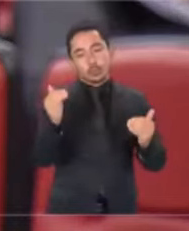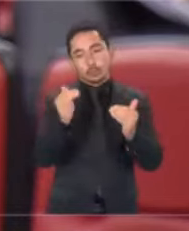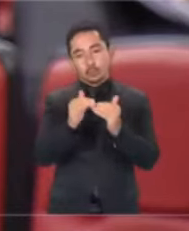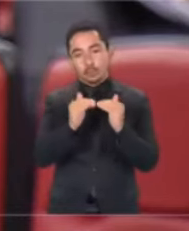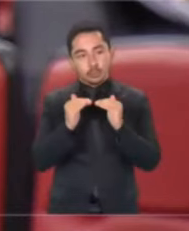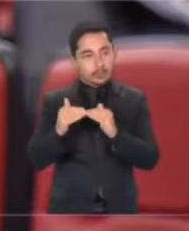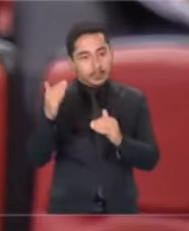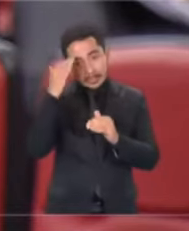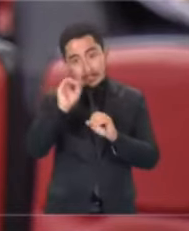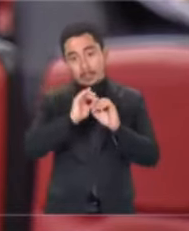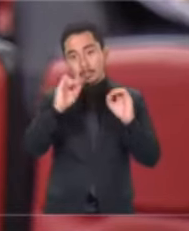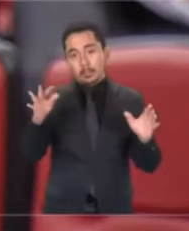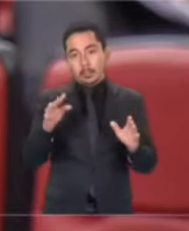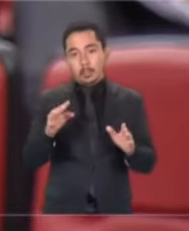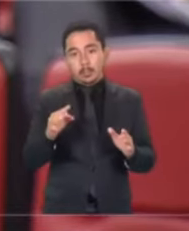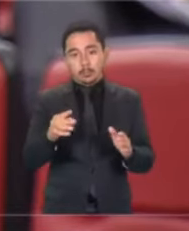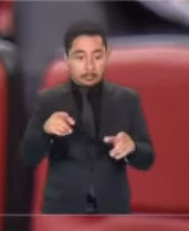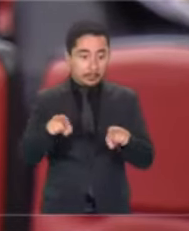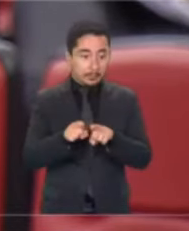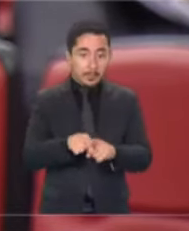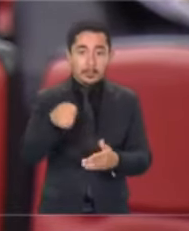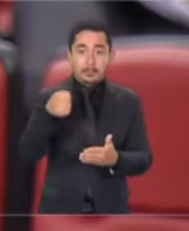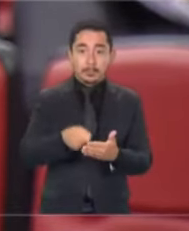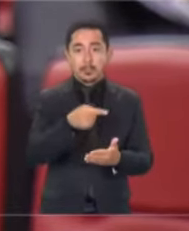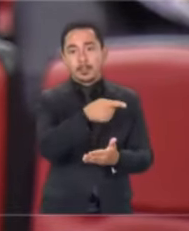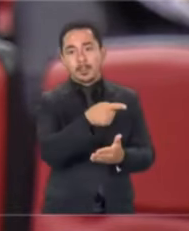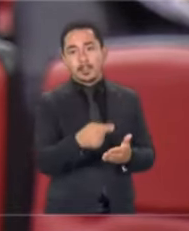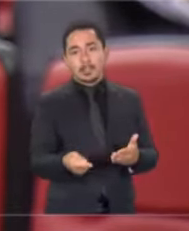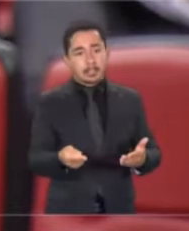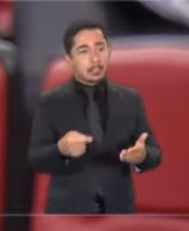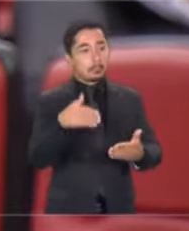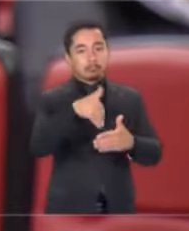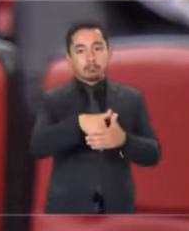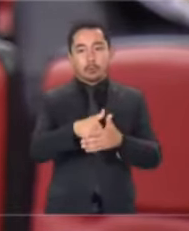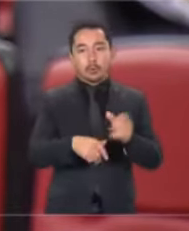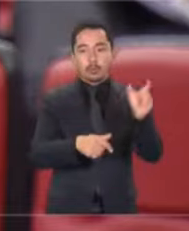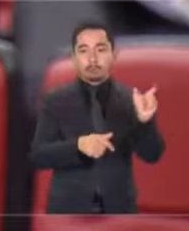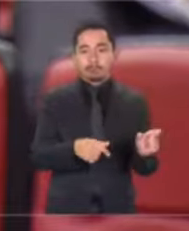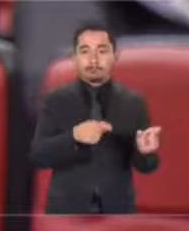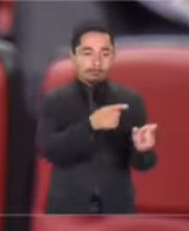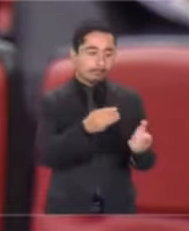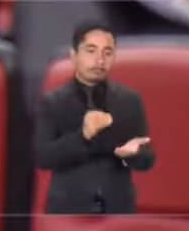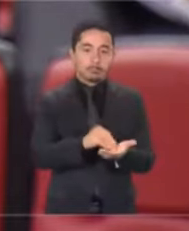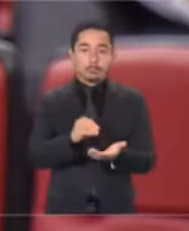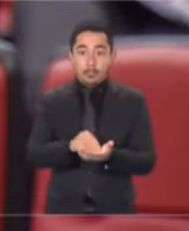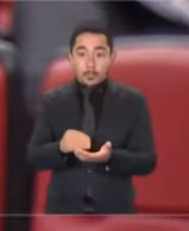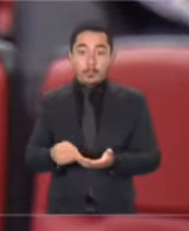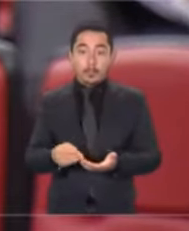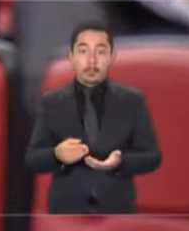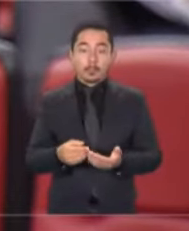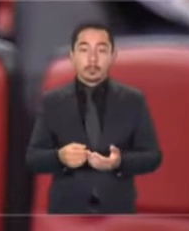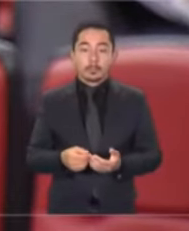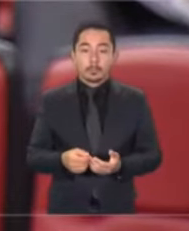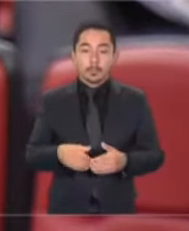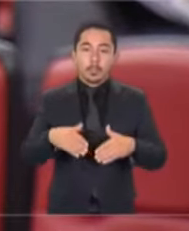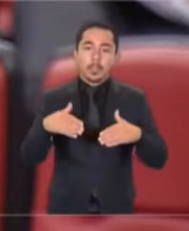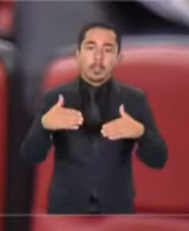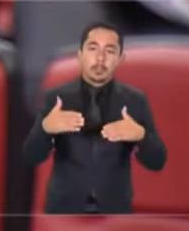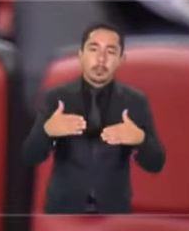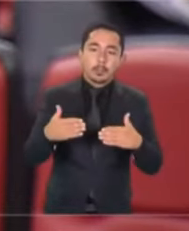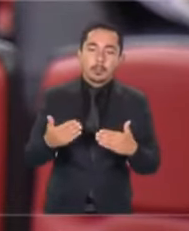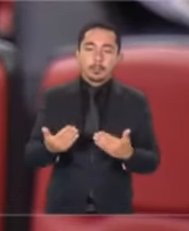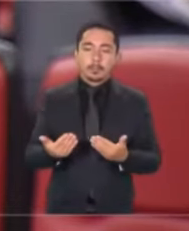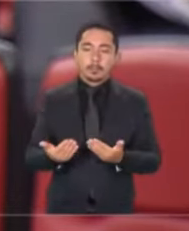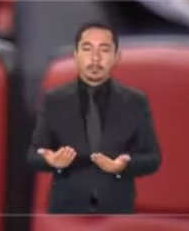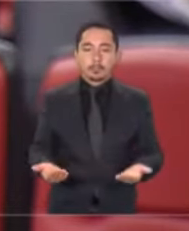pudesse justificar a cassação de uma chapa que havia sido democraticamente eleita. Pelo menos, excelência, para demonstrar para vossas